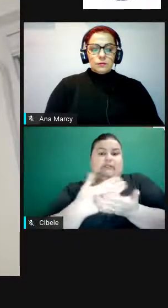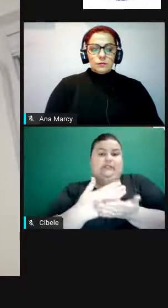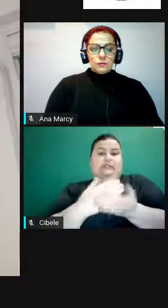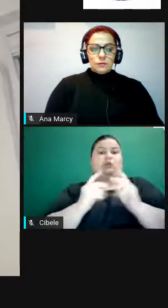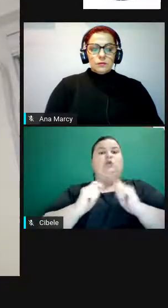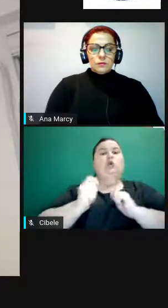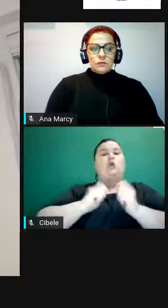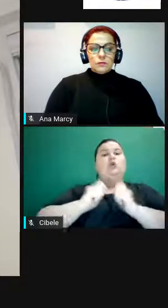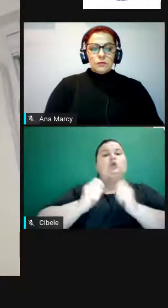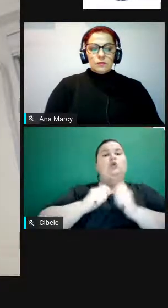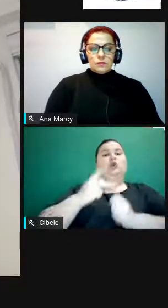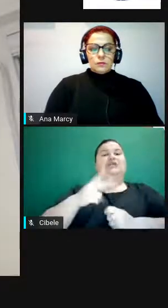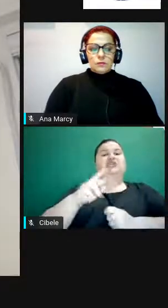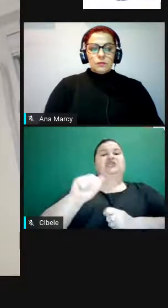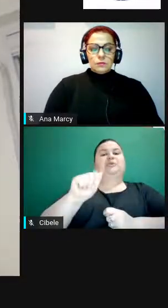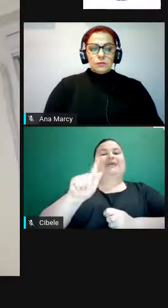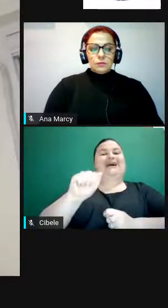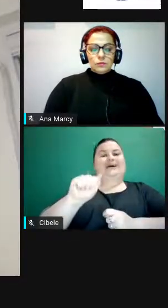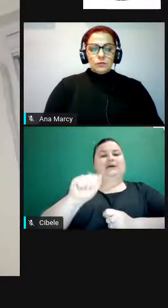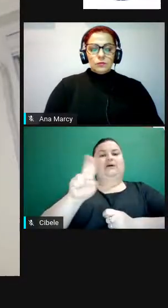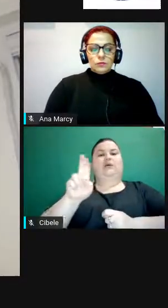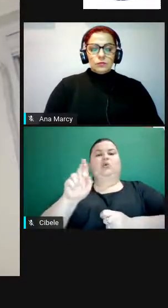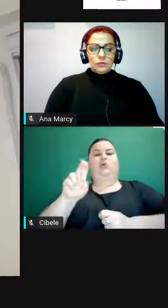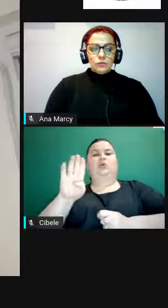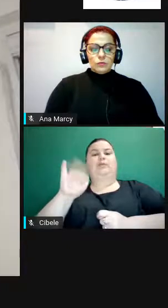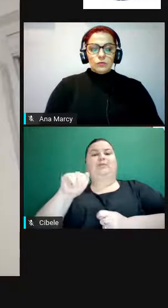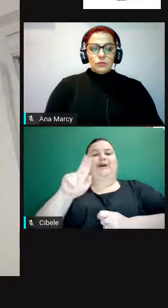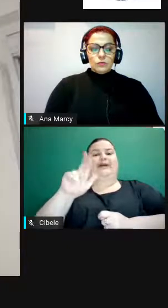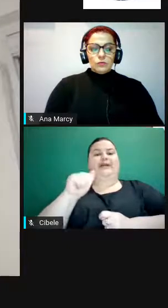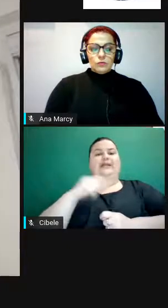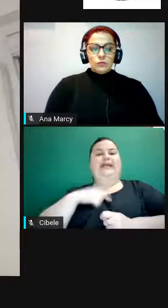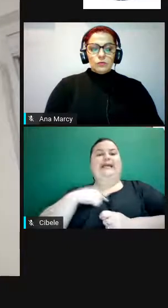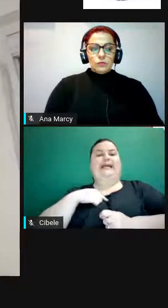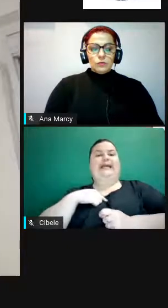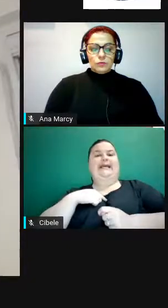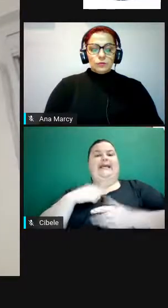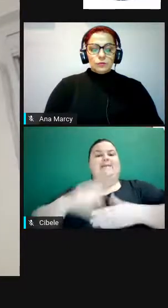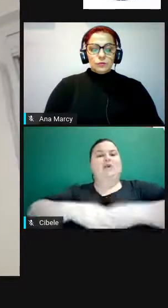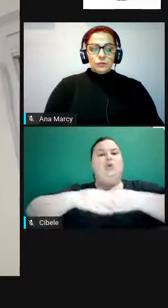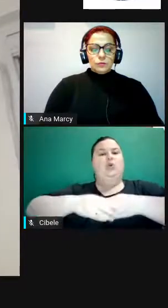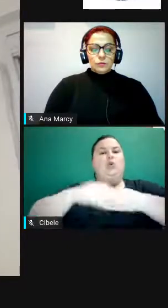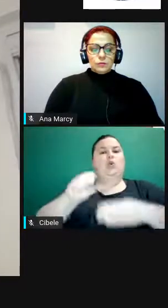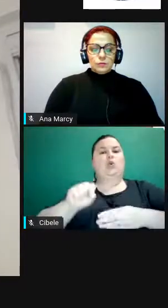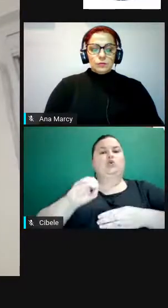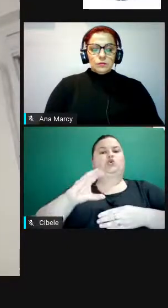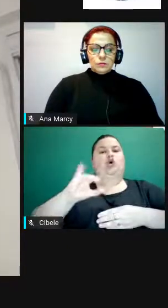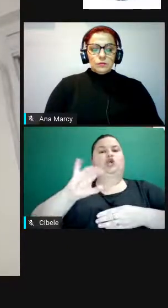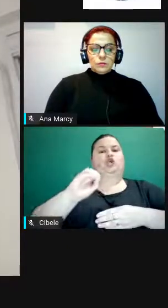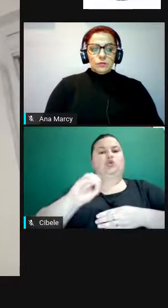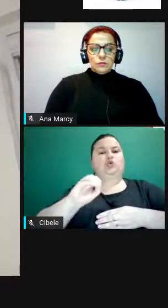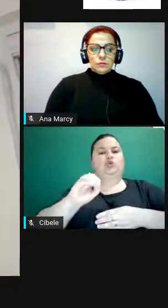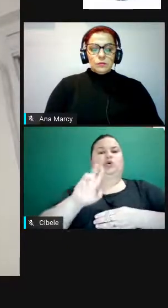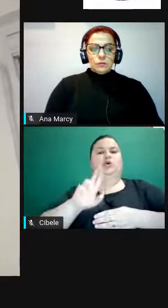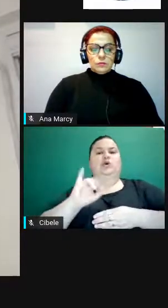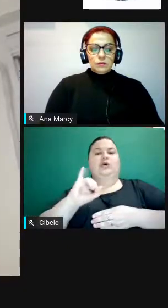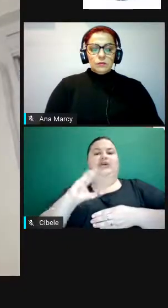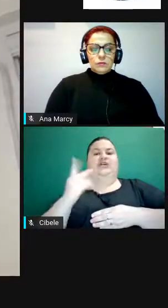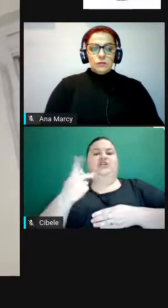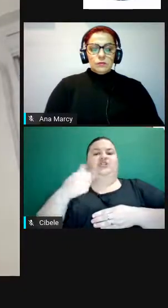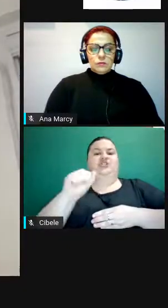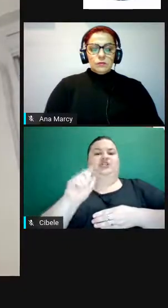de pragas urbanas e nesse meio tempo pagamento algum amigo um grande amigo meu que é o meu sócio é meu compadre também fazem os meus filhos que é o Richa